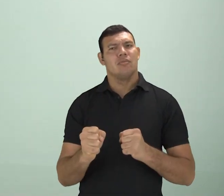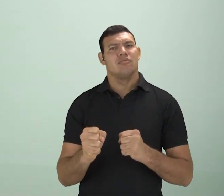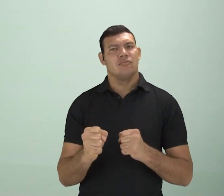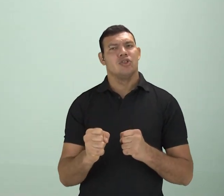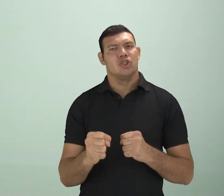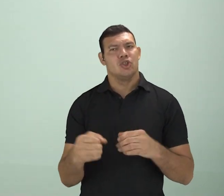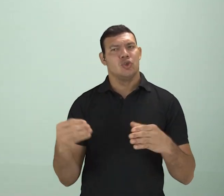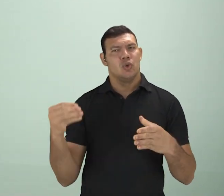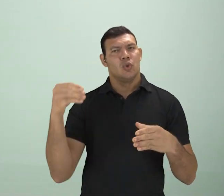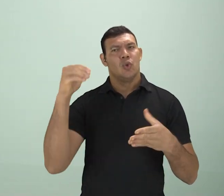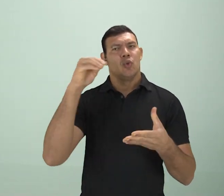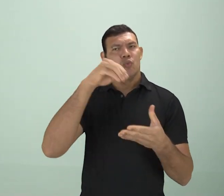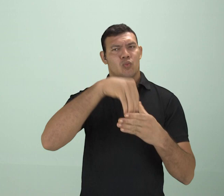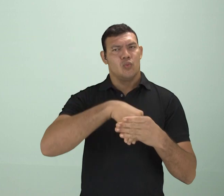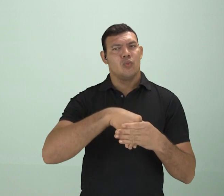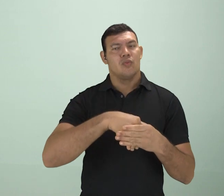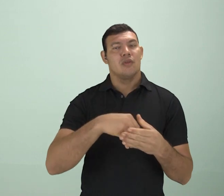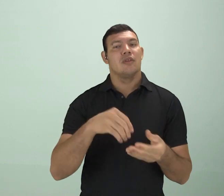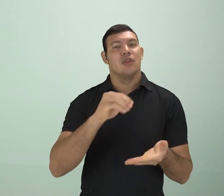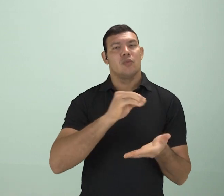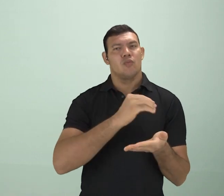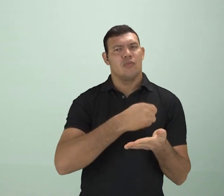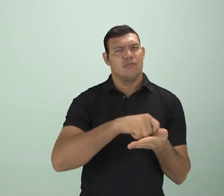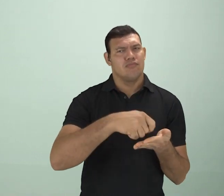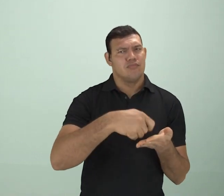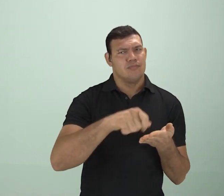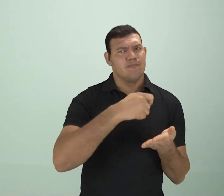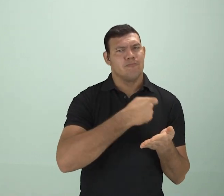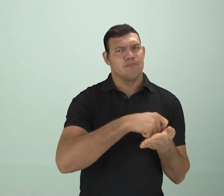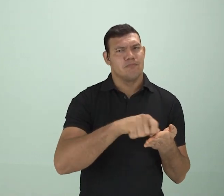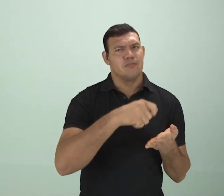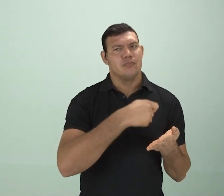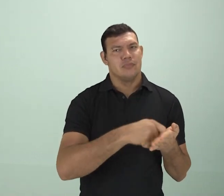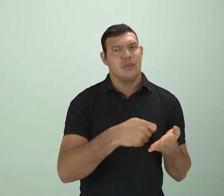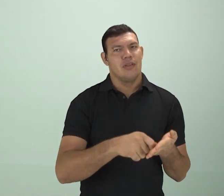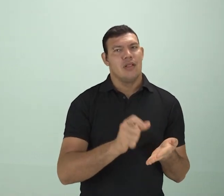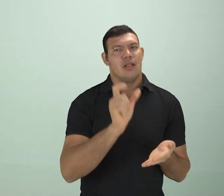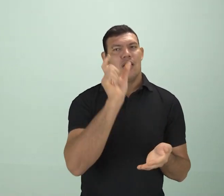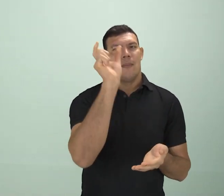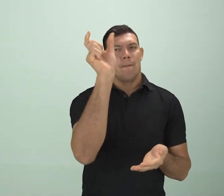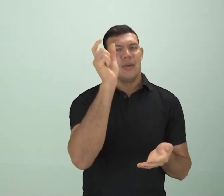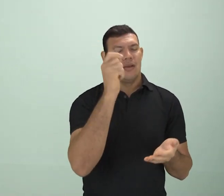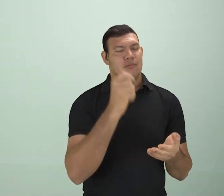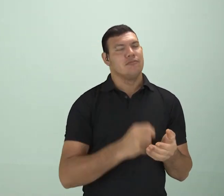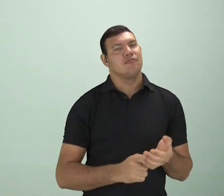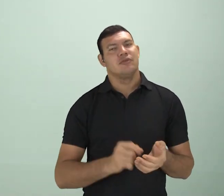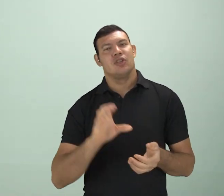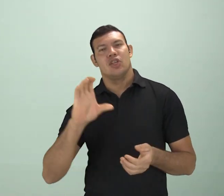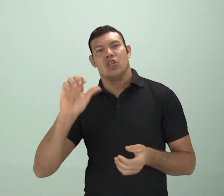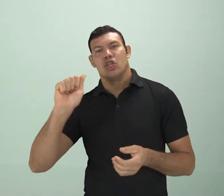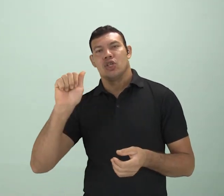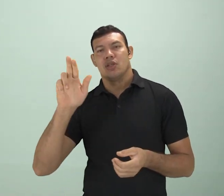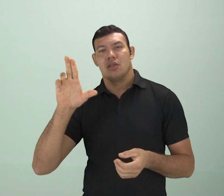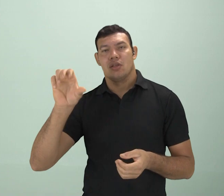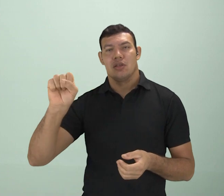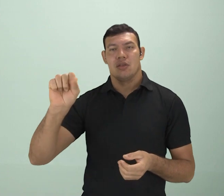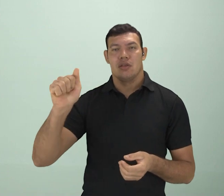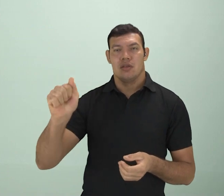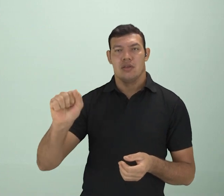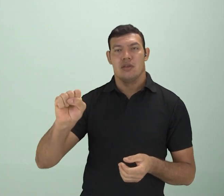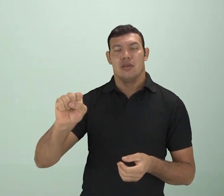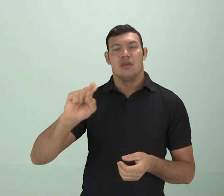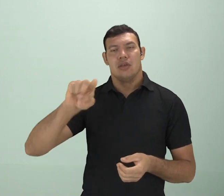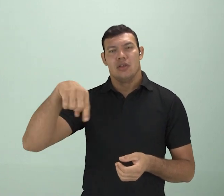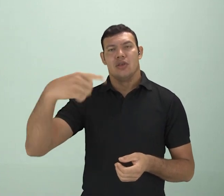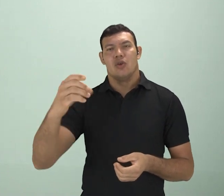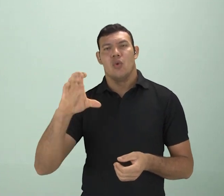mesmo parágrafo, bem como você pode utilizar, por exemplo, um parágrafo para descrever as causas e o outro para descrever as